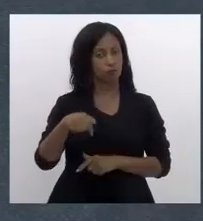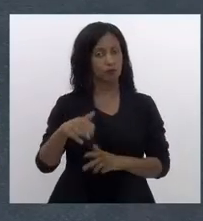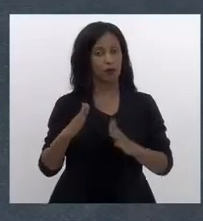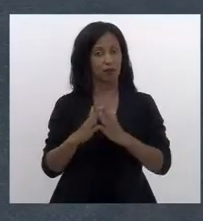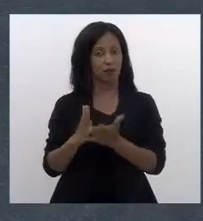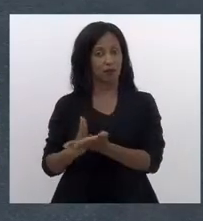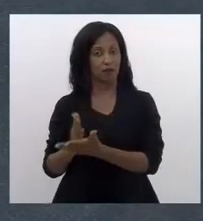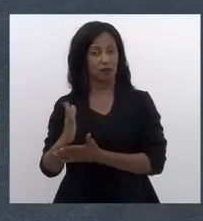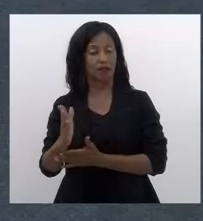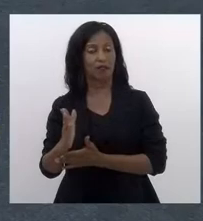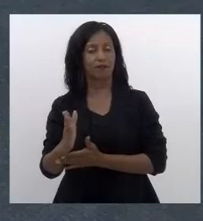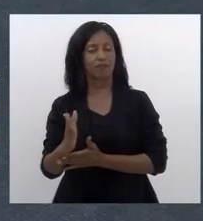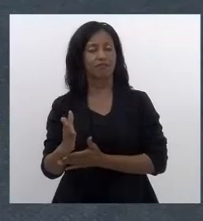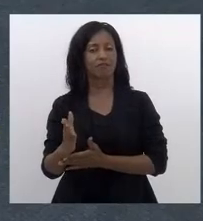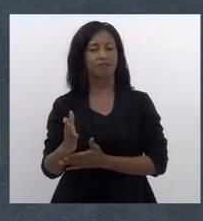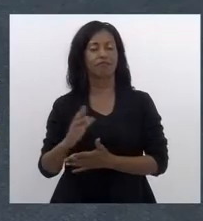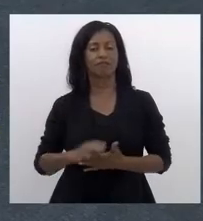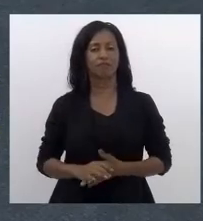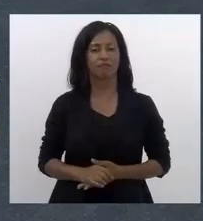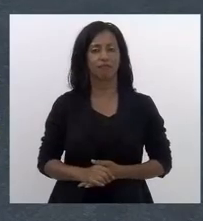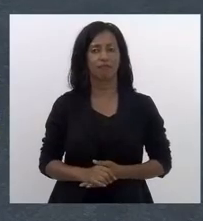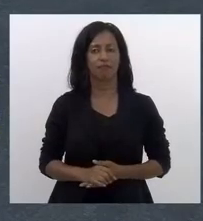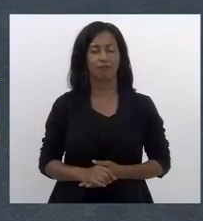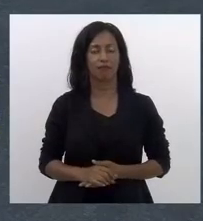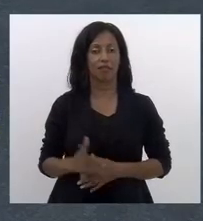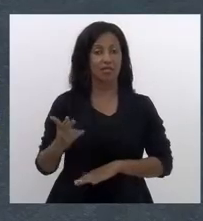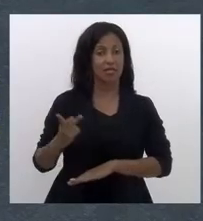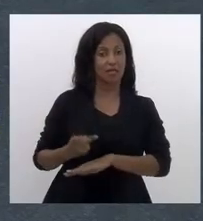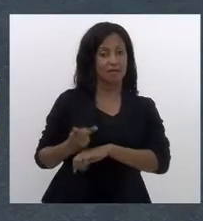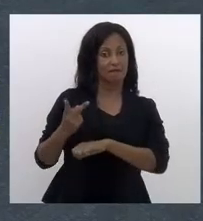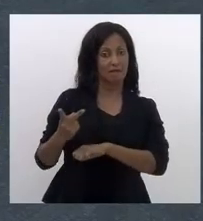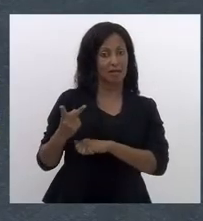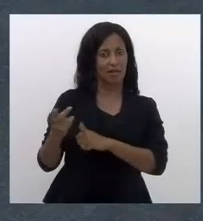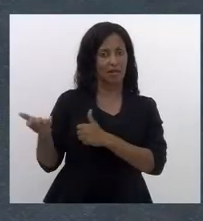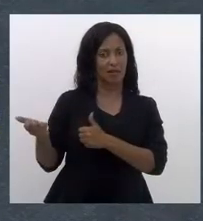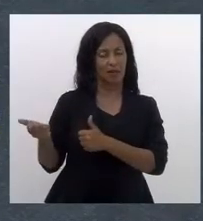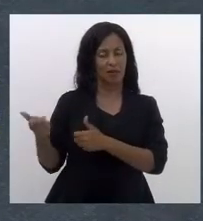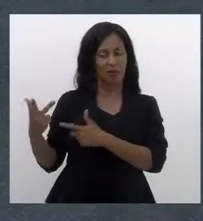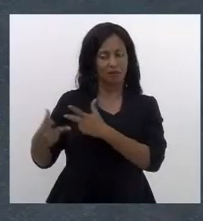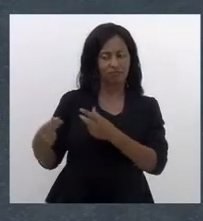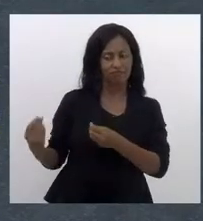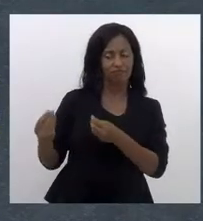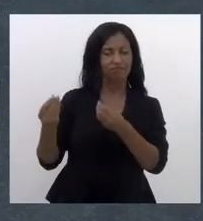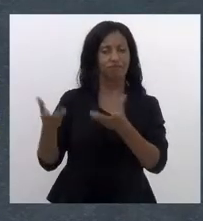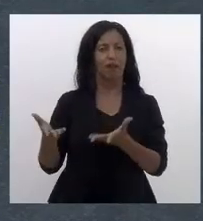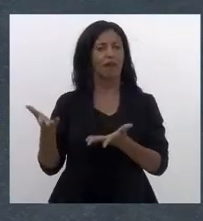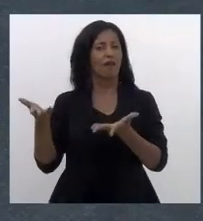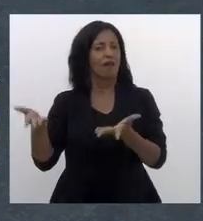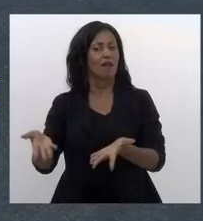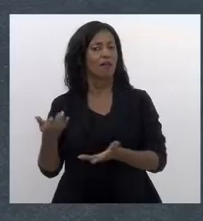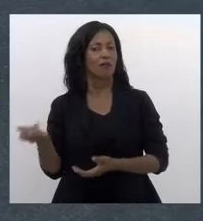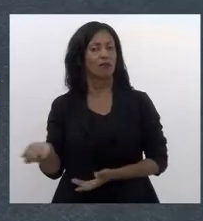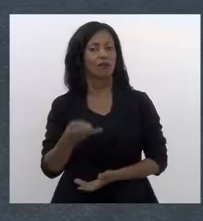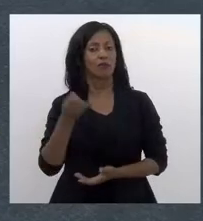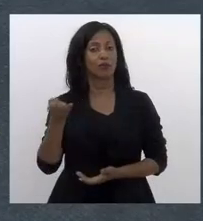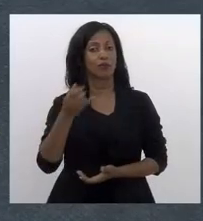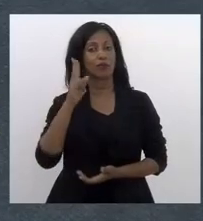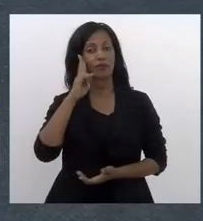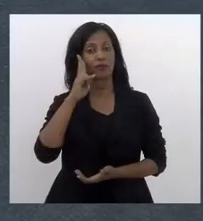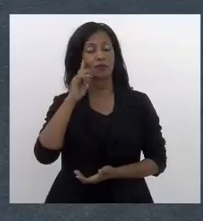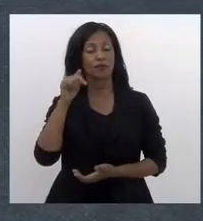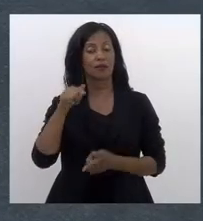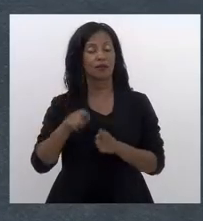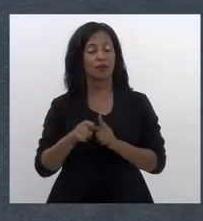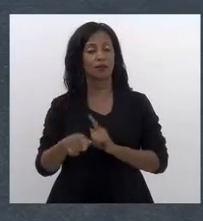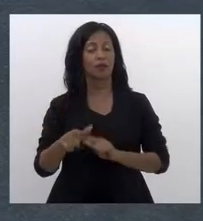aprovar, né, esse prêmio, essa honraria para a Ana Leone é muito importante. Eu quero ressaltar aqui